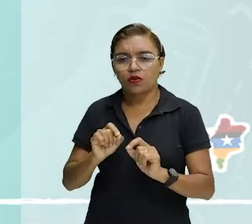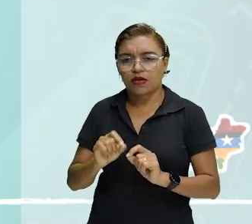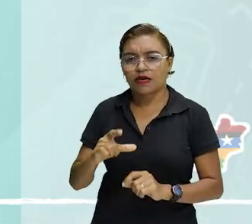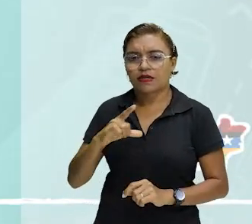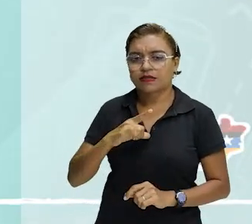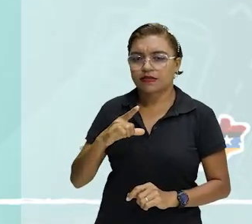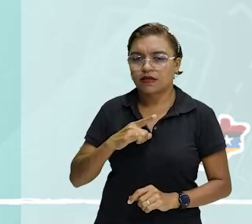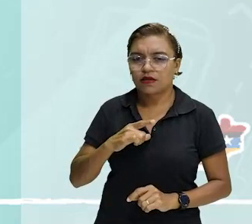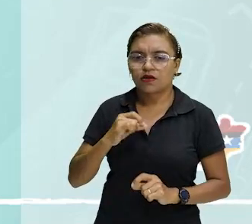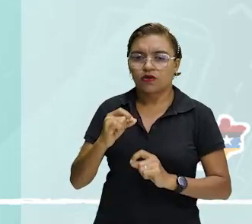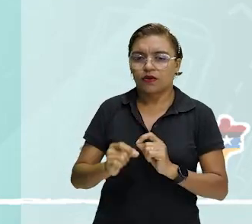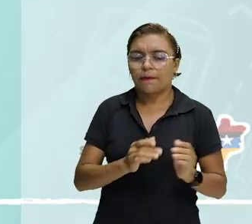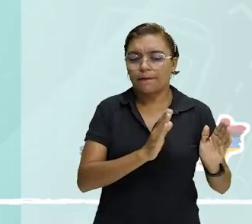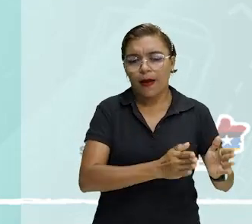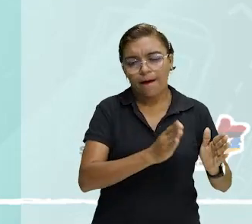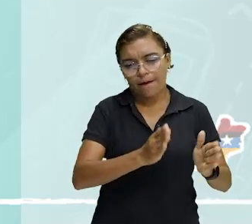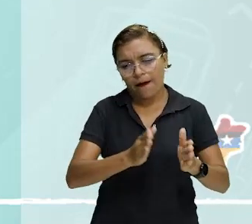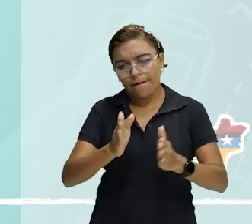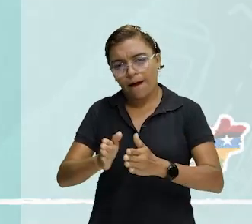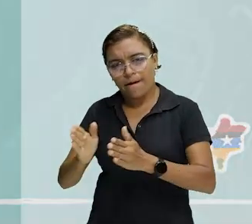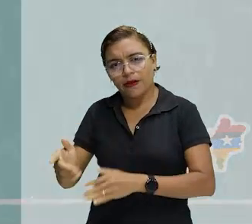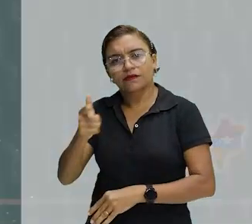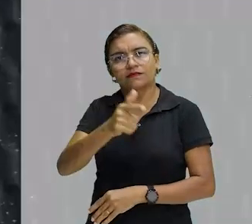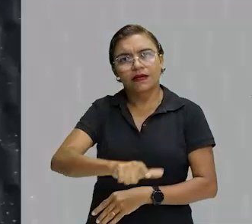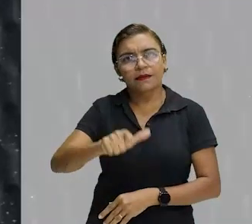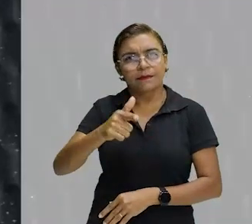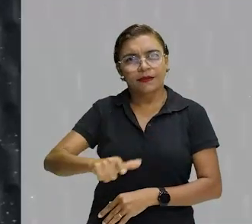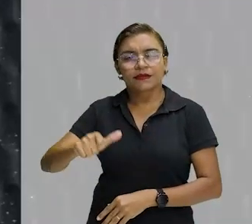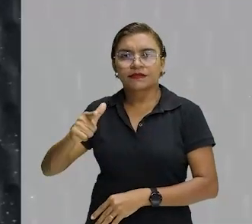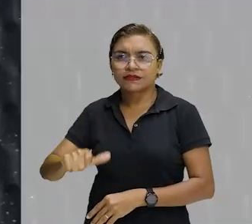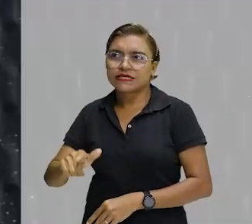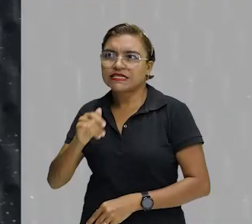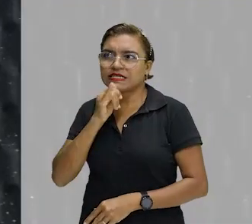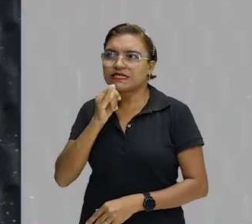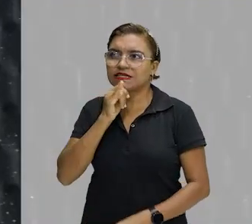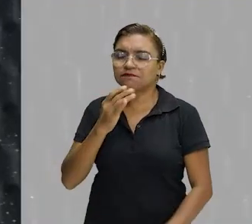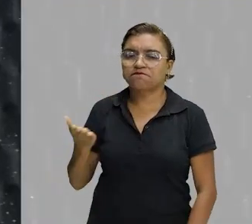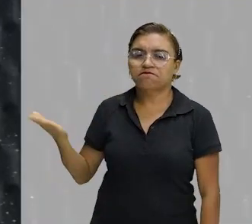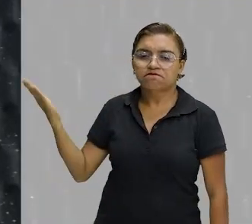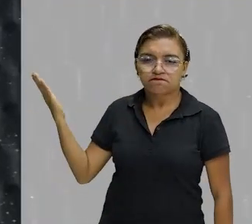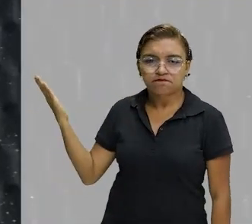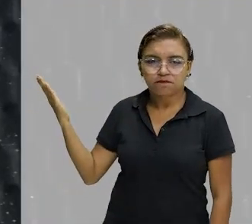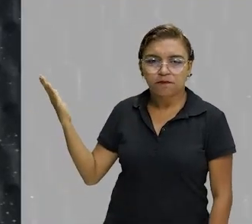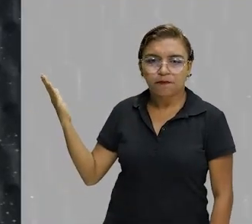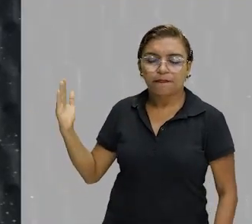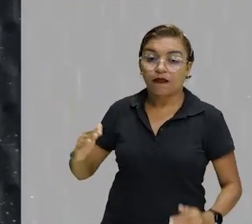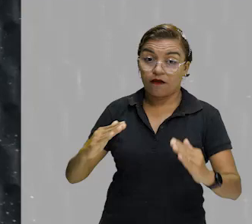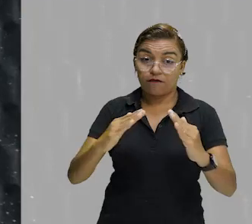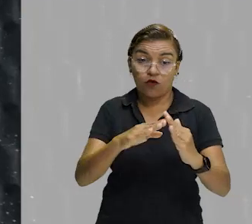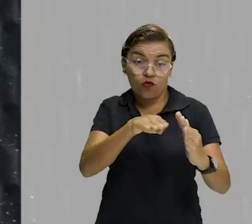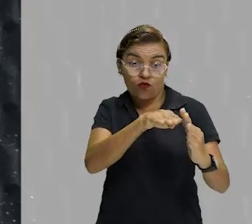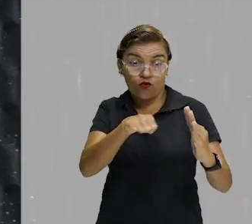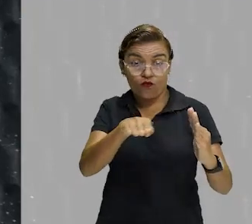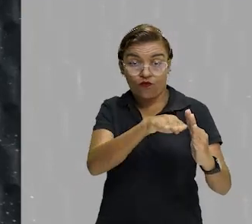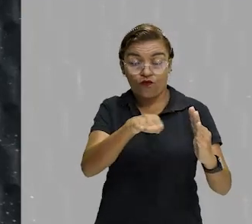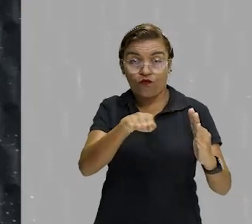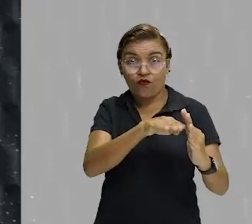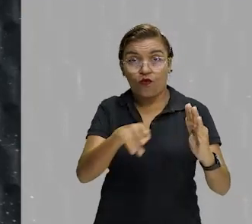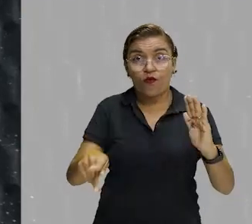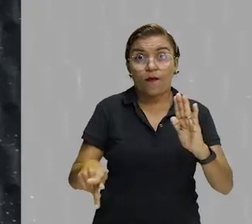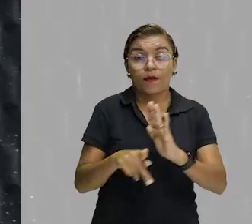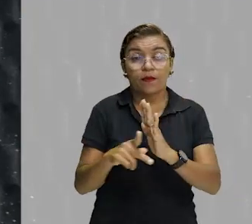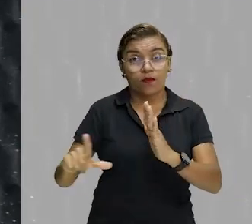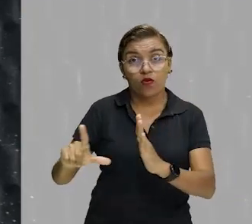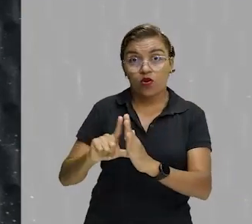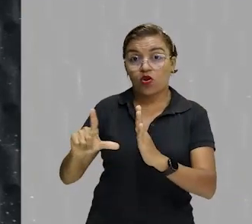linha de repetição. Eu coloquei, por exemplo, né, o forro de uma loja, e o que eu achei interessante, a